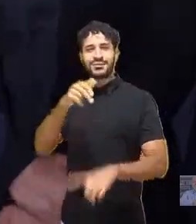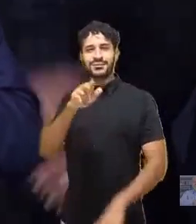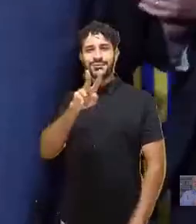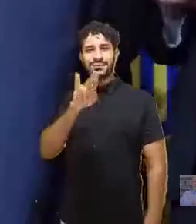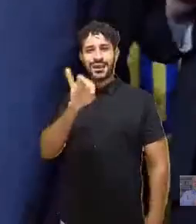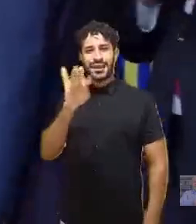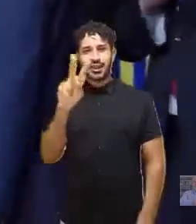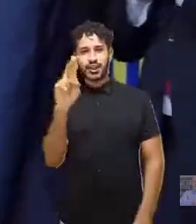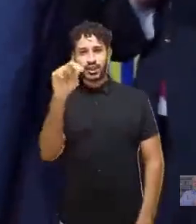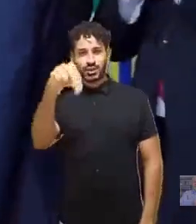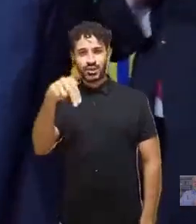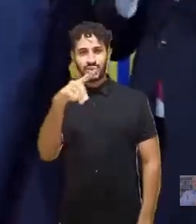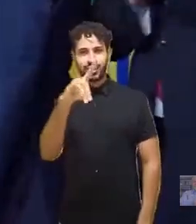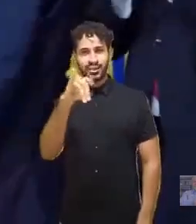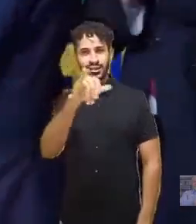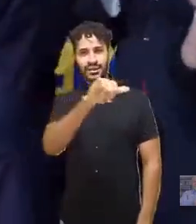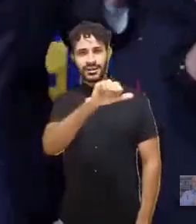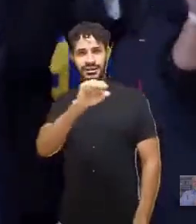Dias